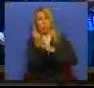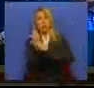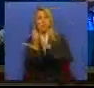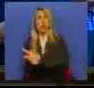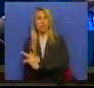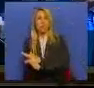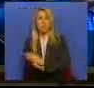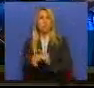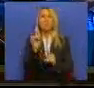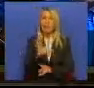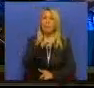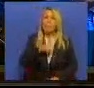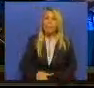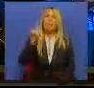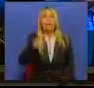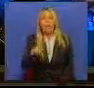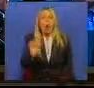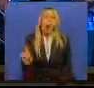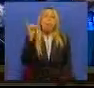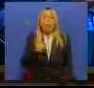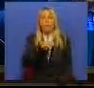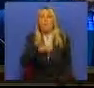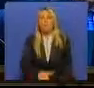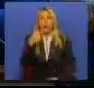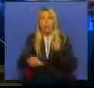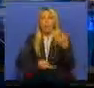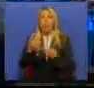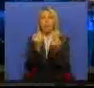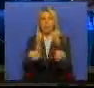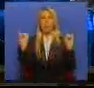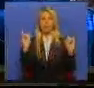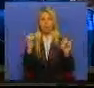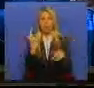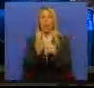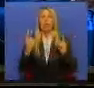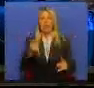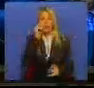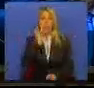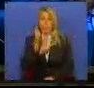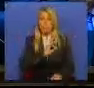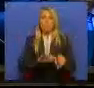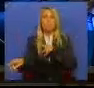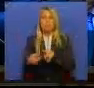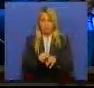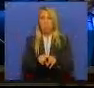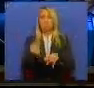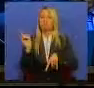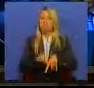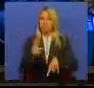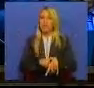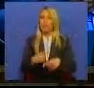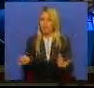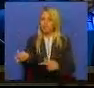ainda, ou deve permitir, uma avaliação independente. Porque, senhoras e senhores deputados, também estará chegado o tempo de